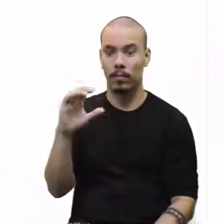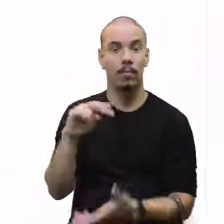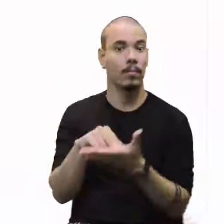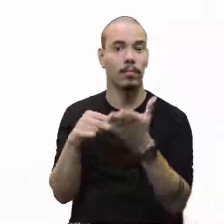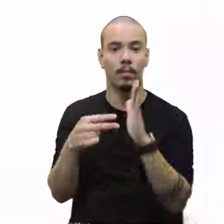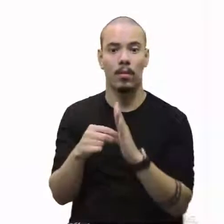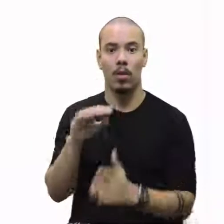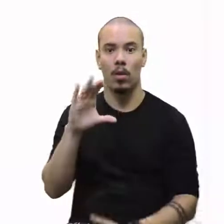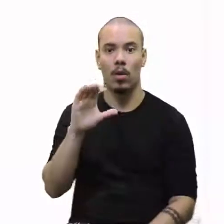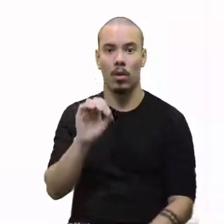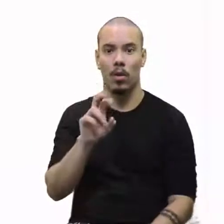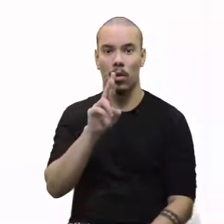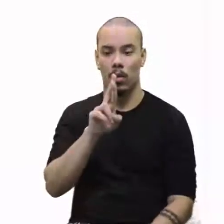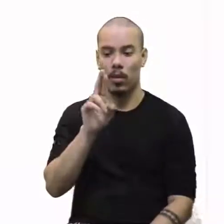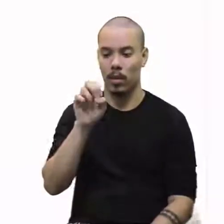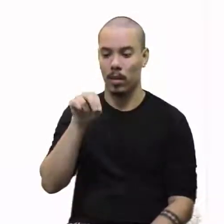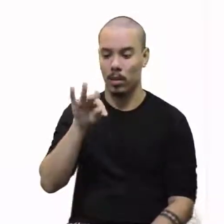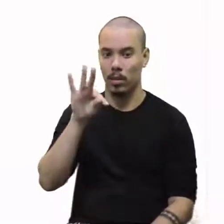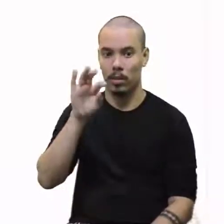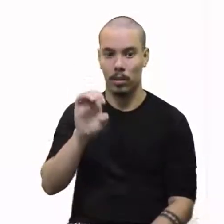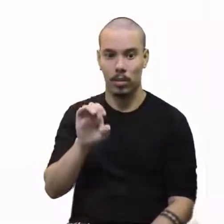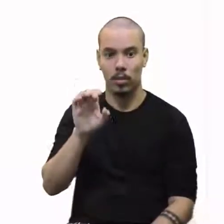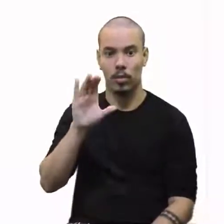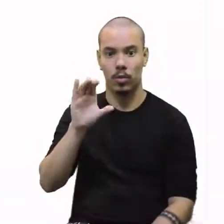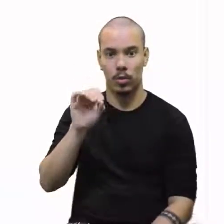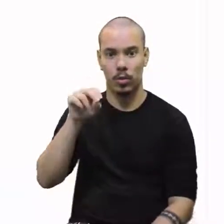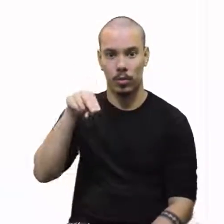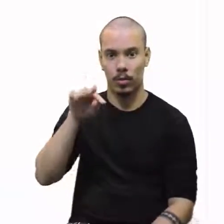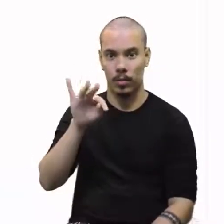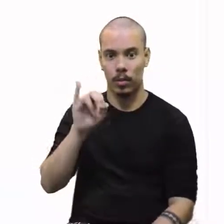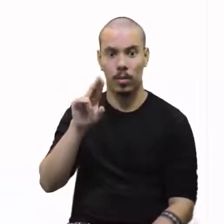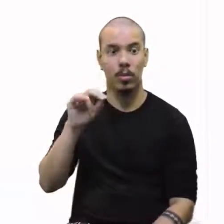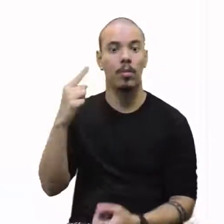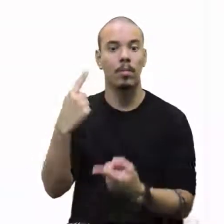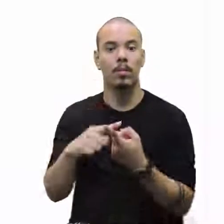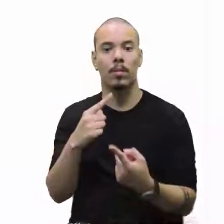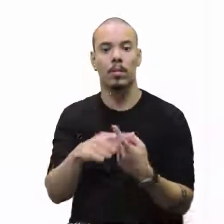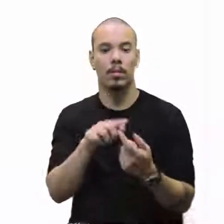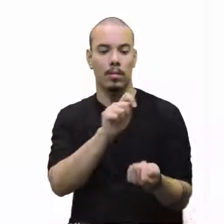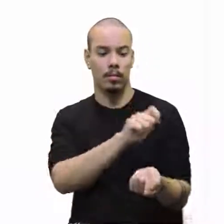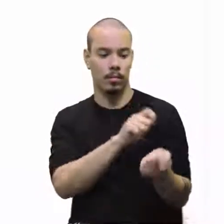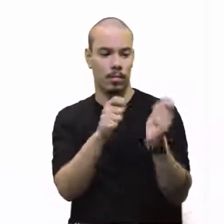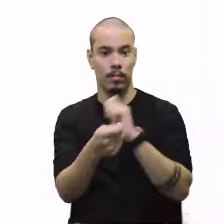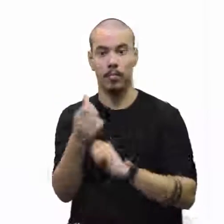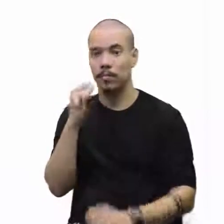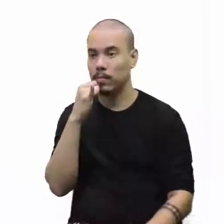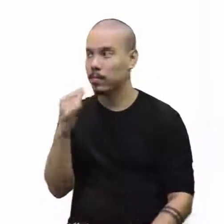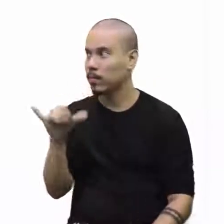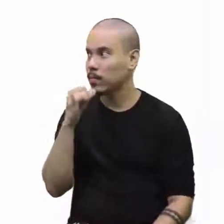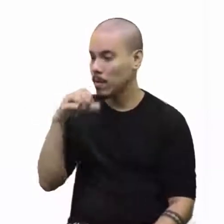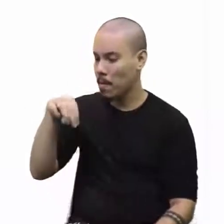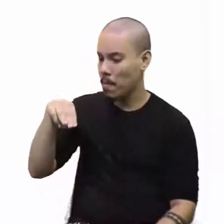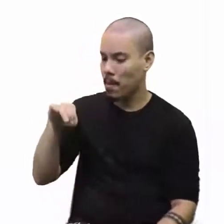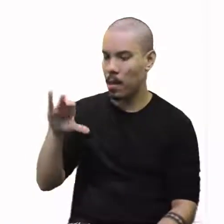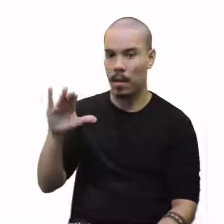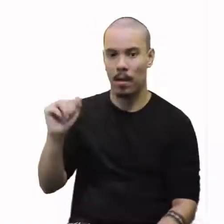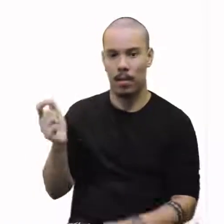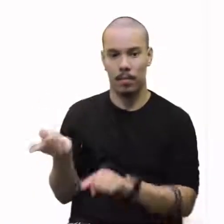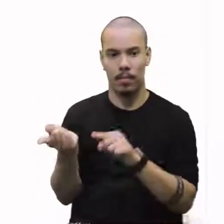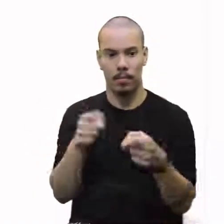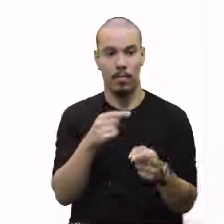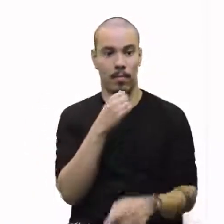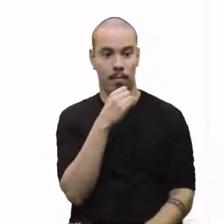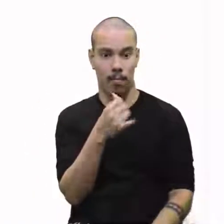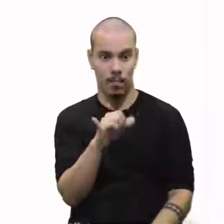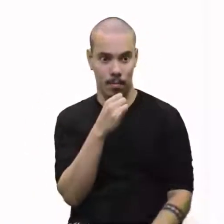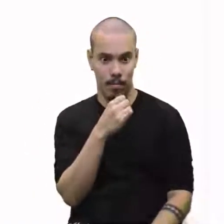lá na bicicleta, né? Convertendo energia mecânica em energia elétrica através de indução